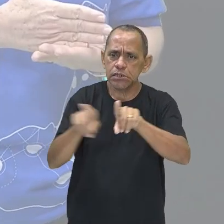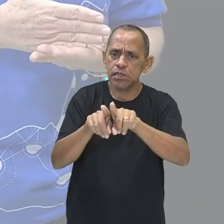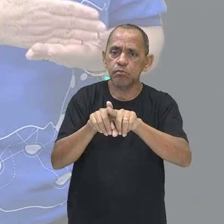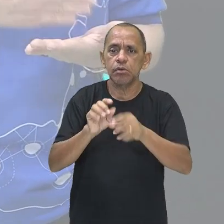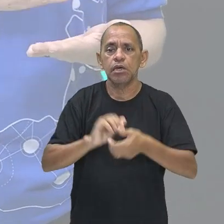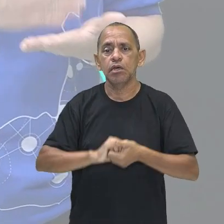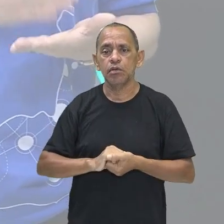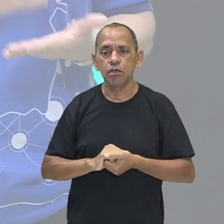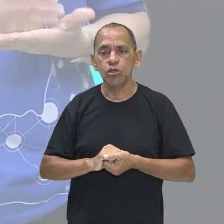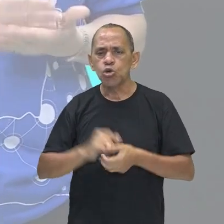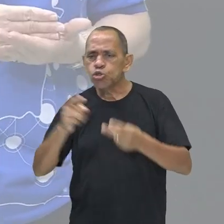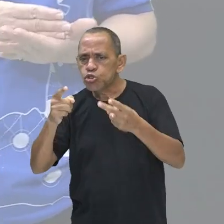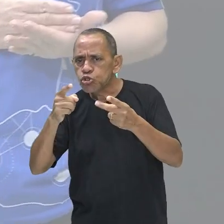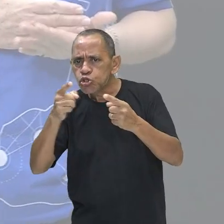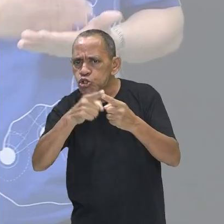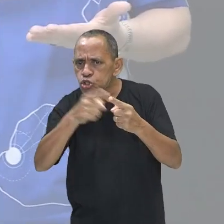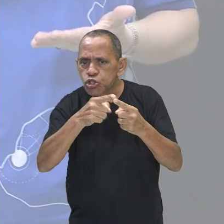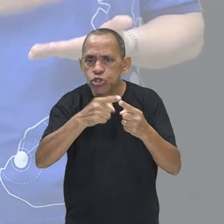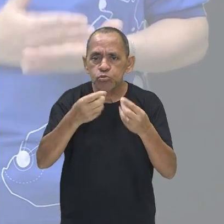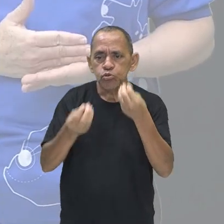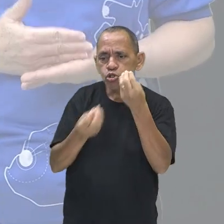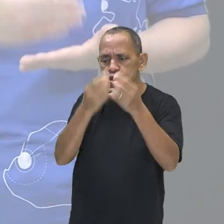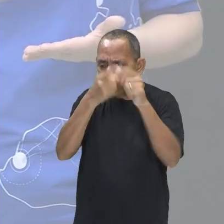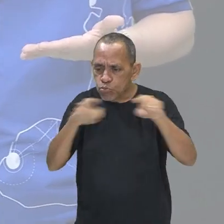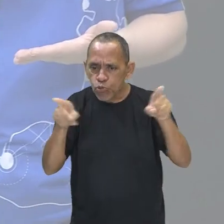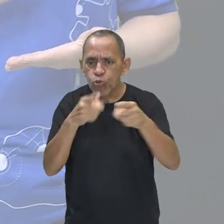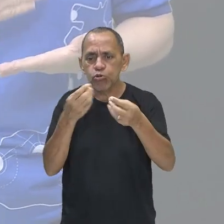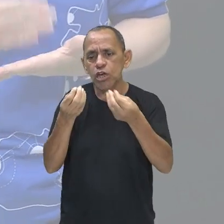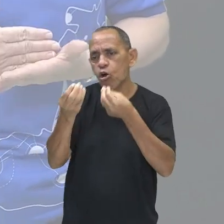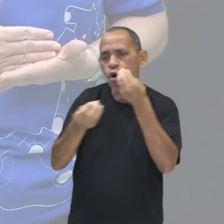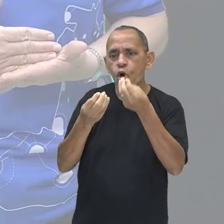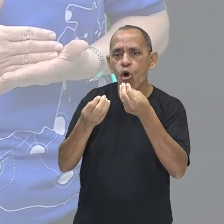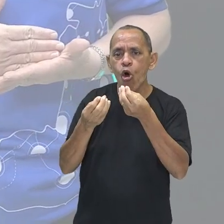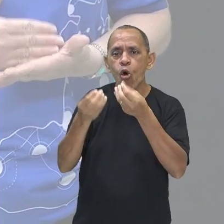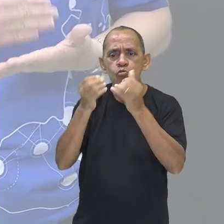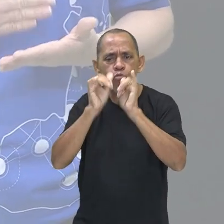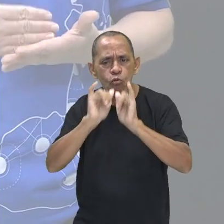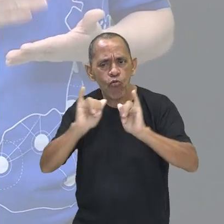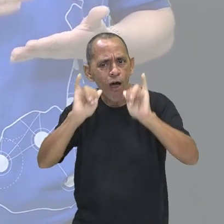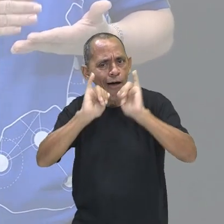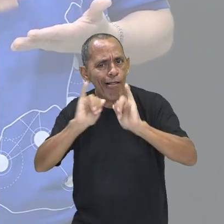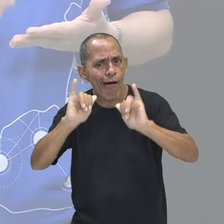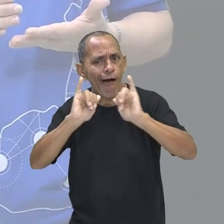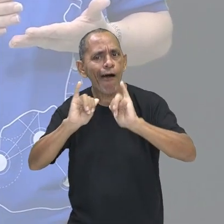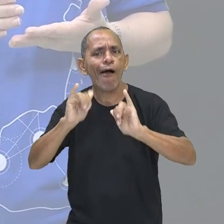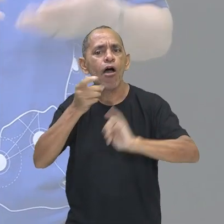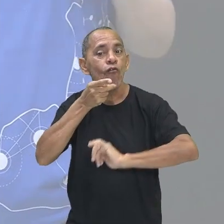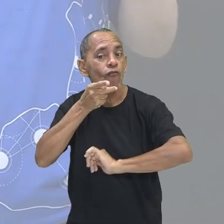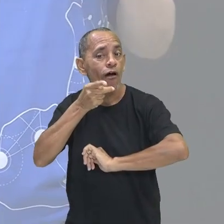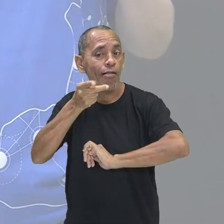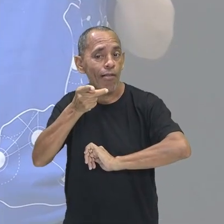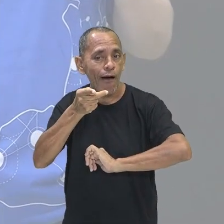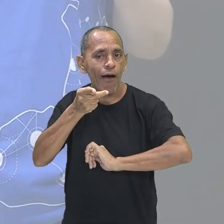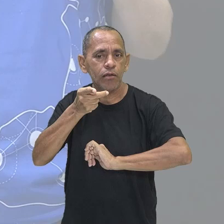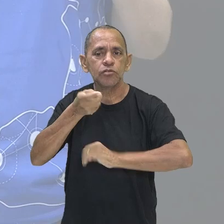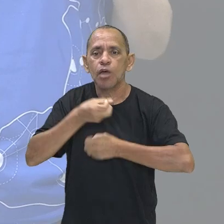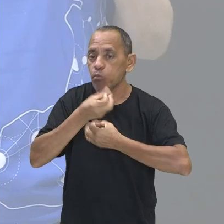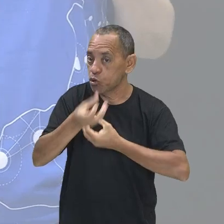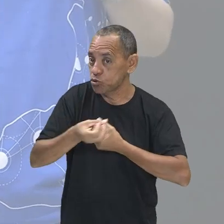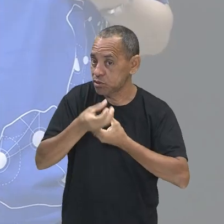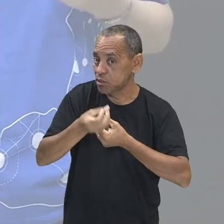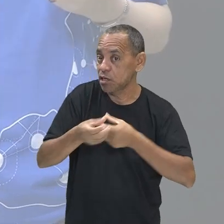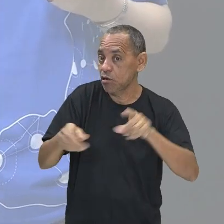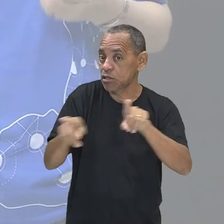questão poética era justamente falar a poesia, certo? De uma forma, vamos dizer o